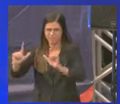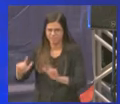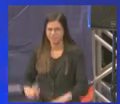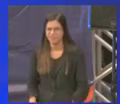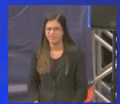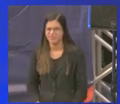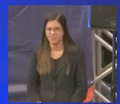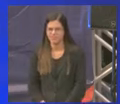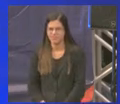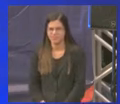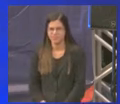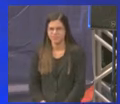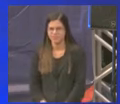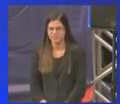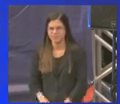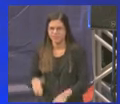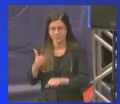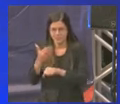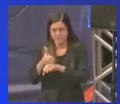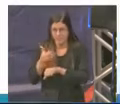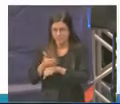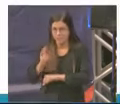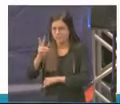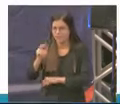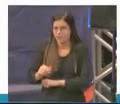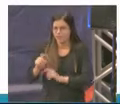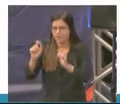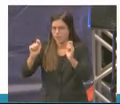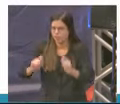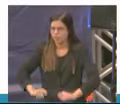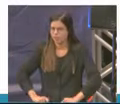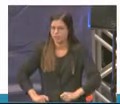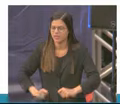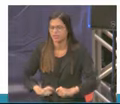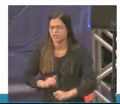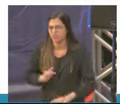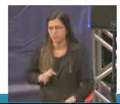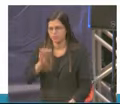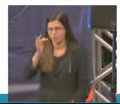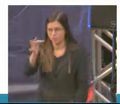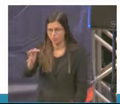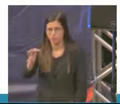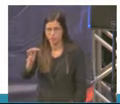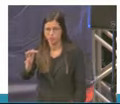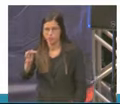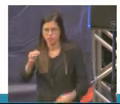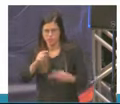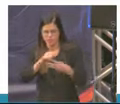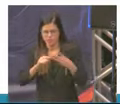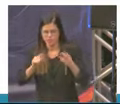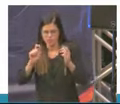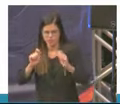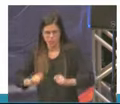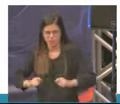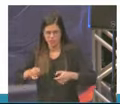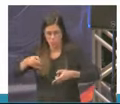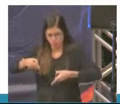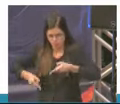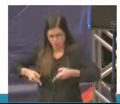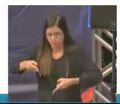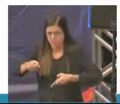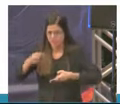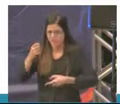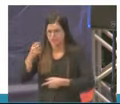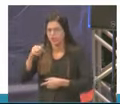Na prática, isso vai gerar competências necessárias para o futuro. 3 competências da robotização extrema, lidar